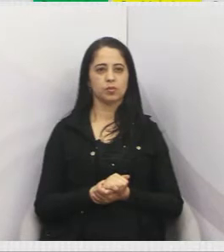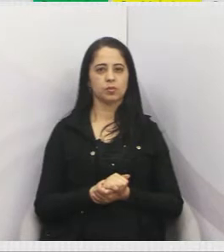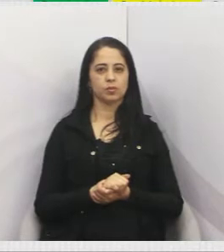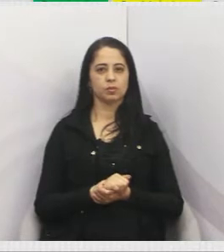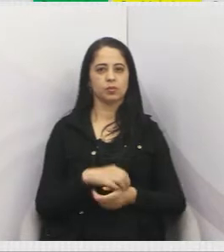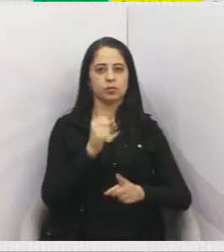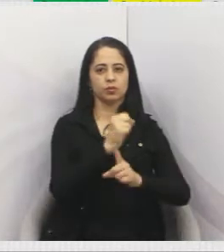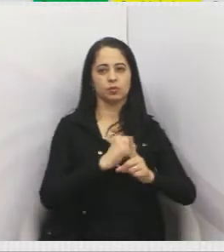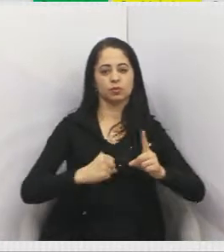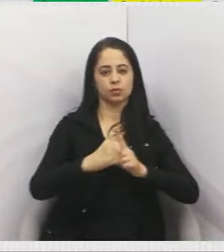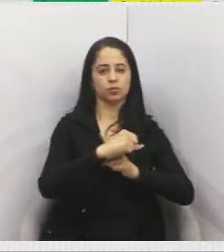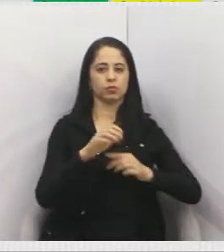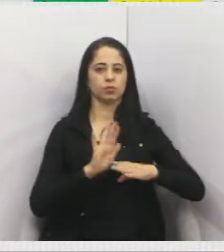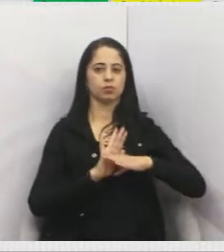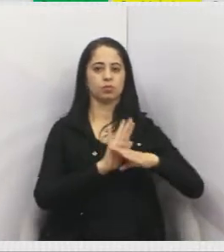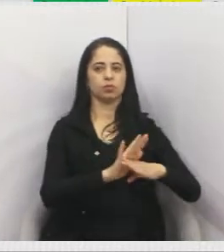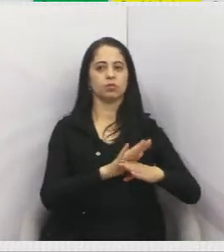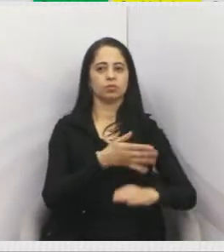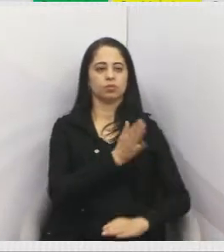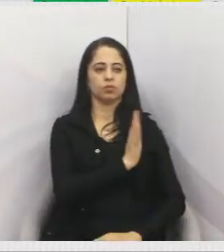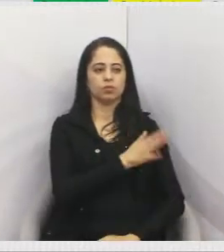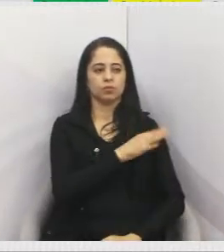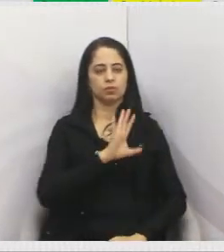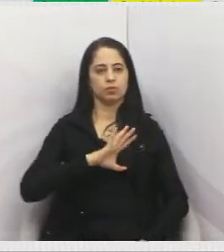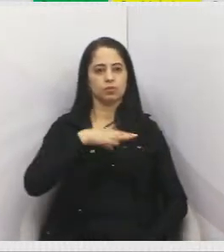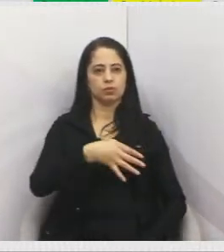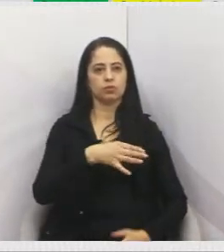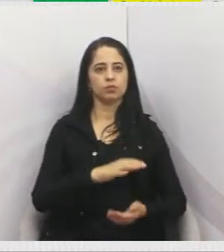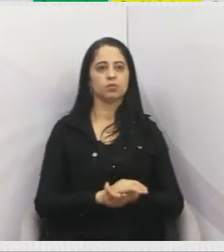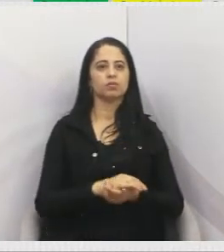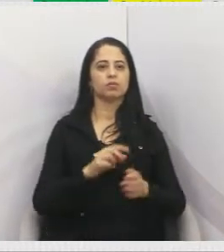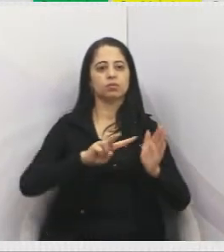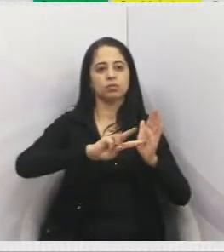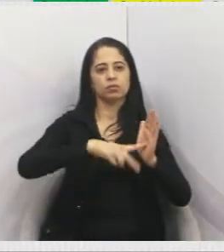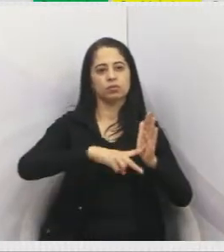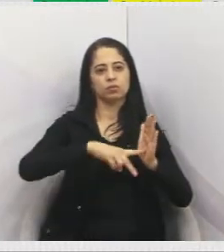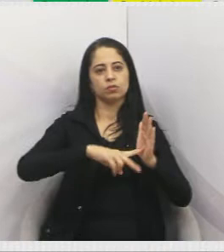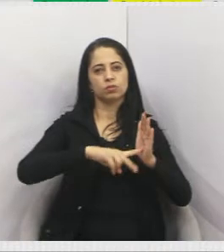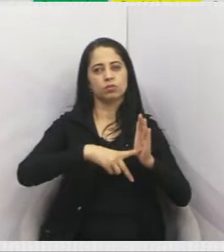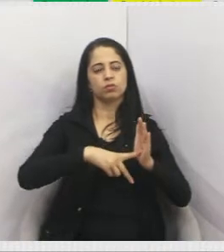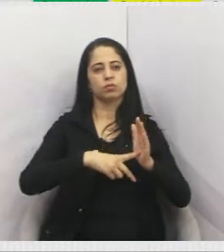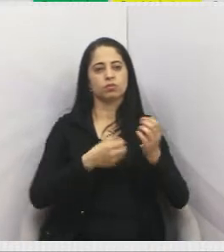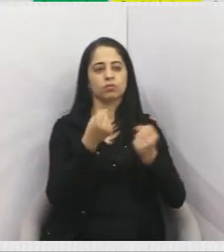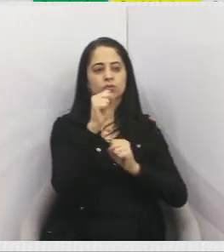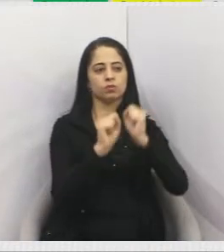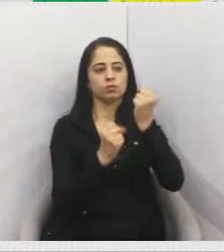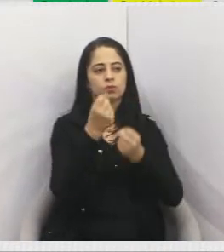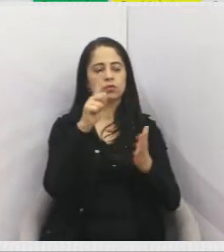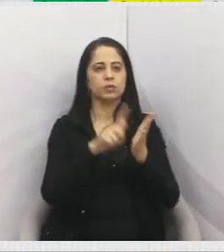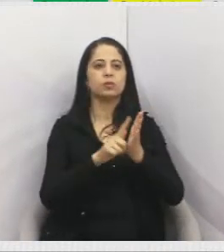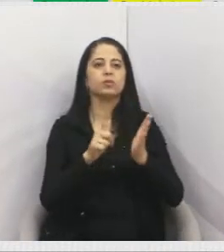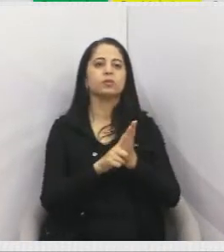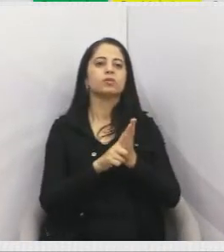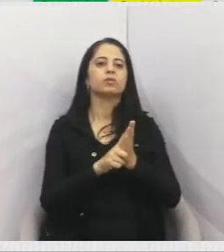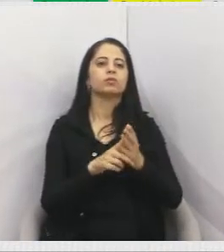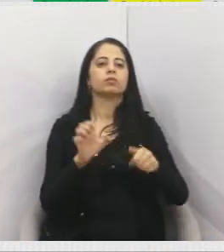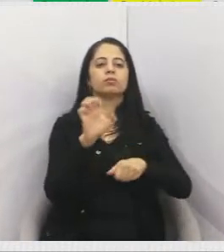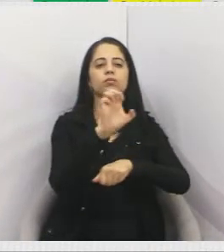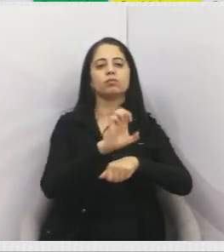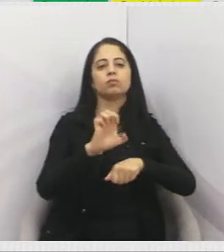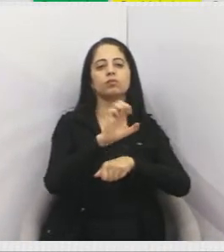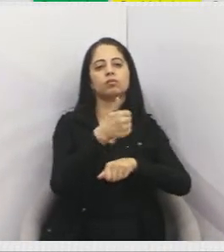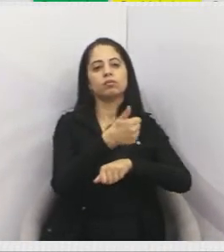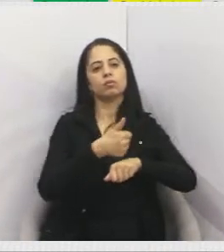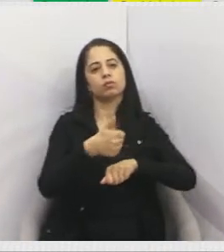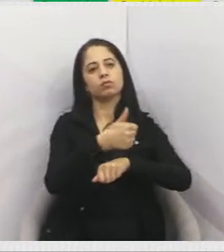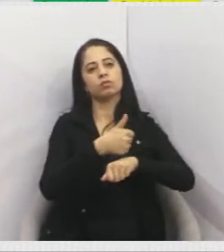Movimentos populares, Coração Valente, entidades de classe sindical, Sindicato dos Papeleiros, empresas ou entidades